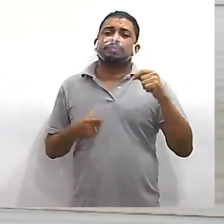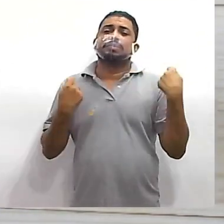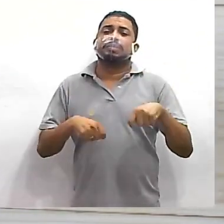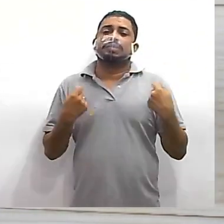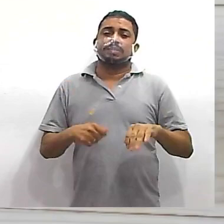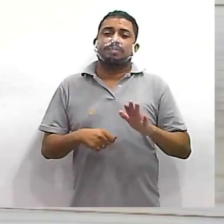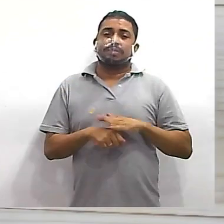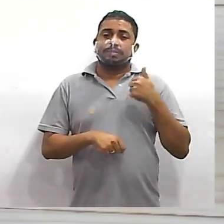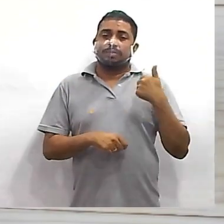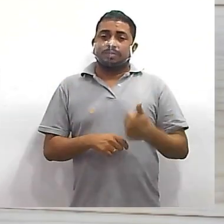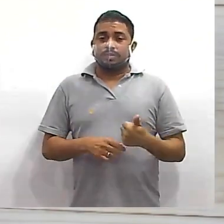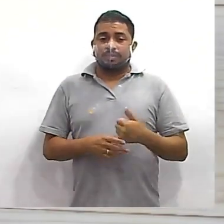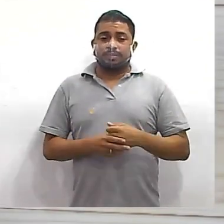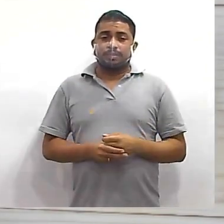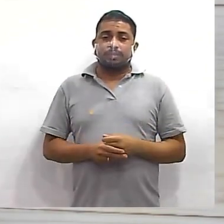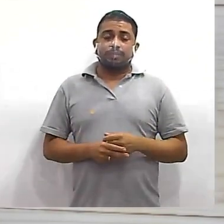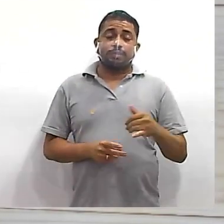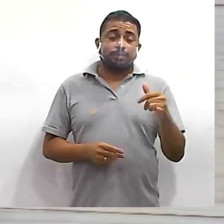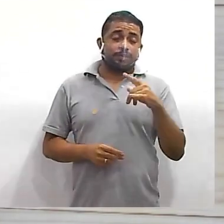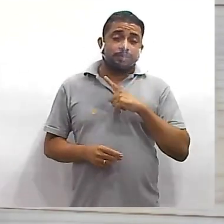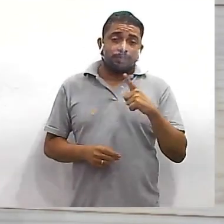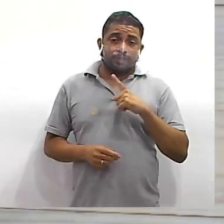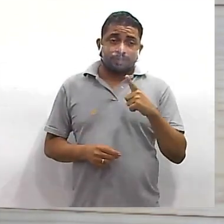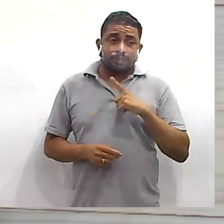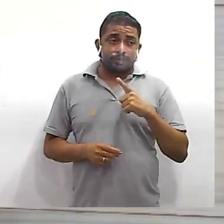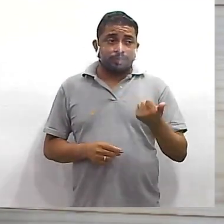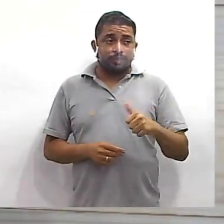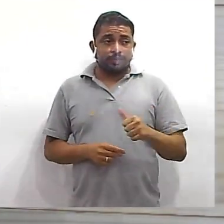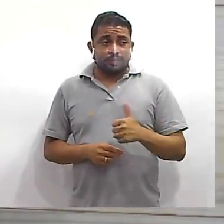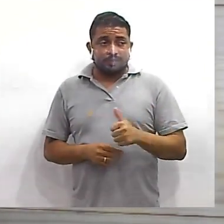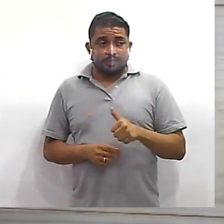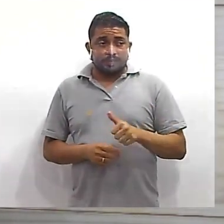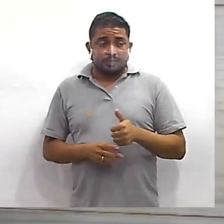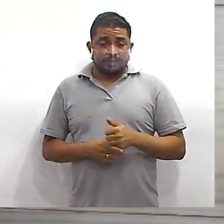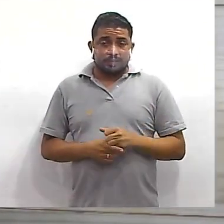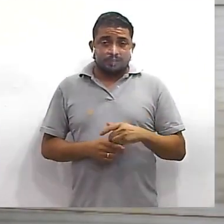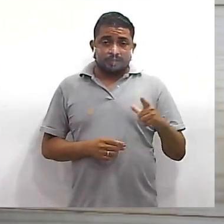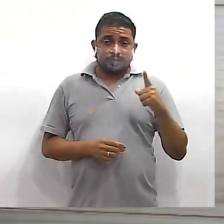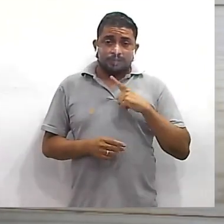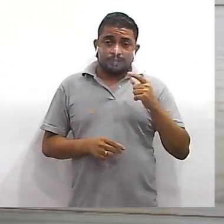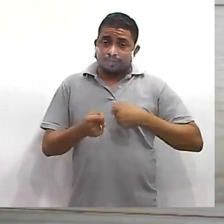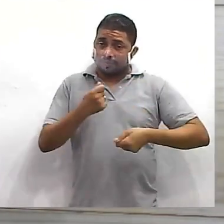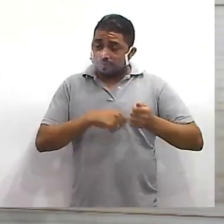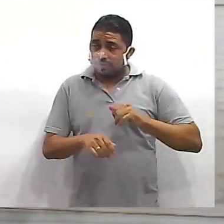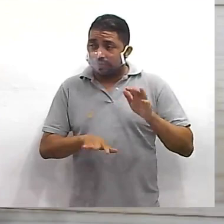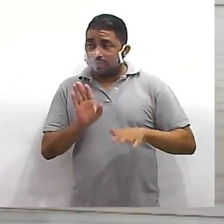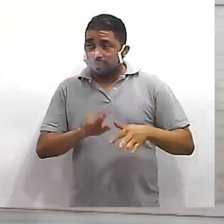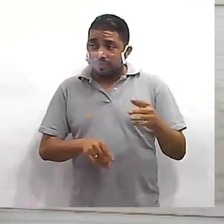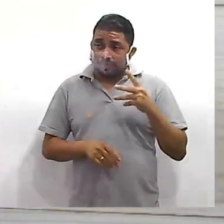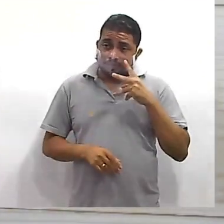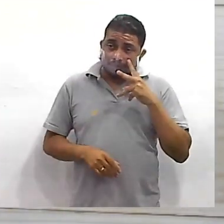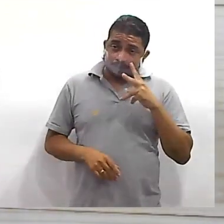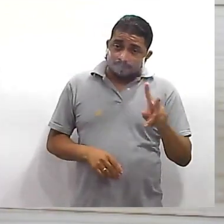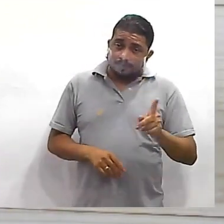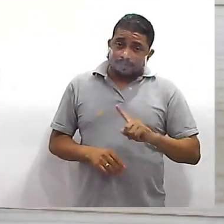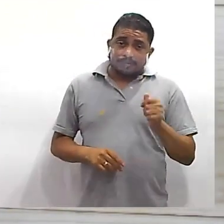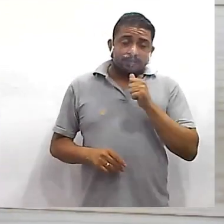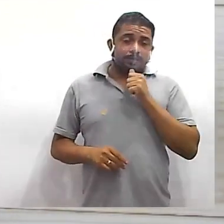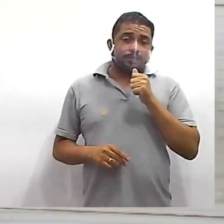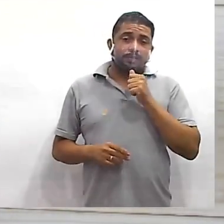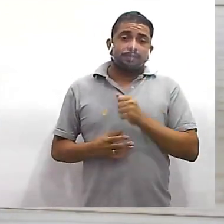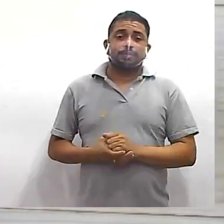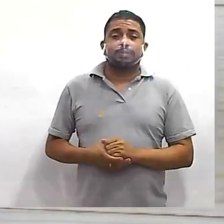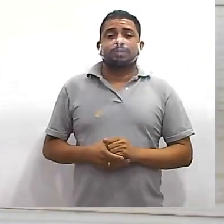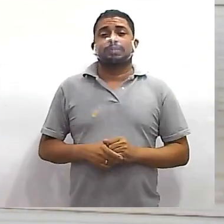melhorar. Existe uma análise, o pessoal da administração talvez já tenha visto, se não viu ainda, vai ver,